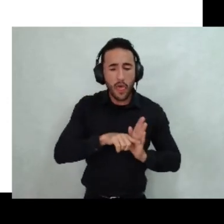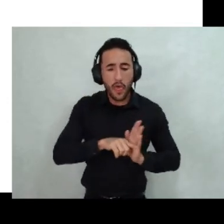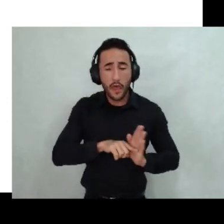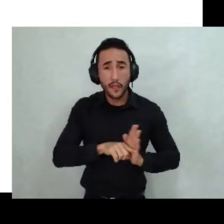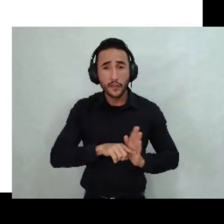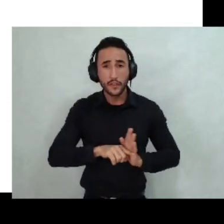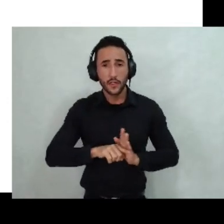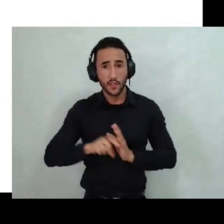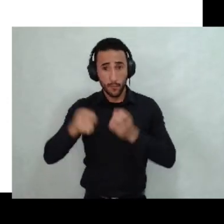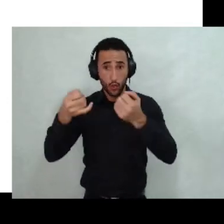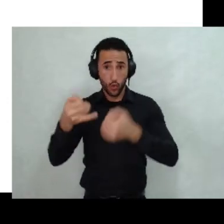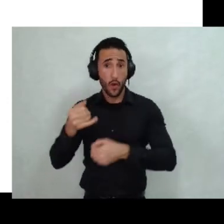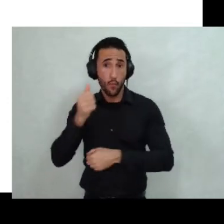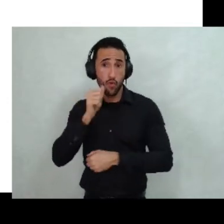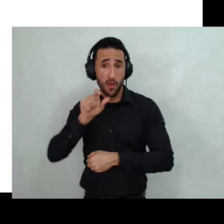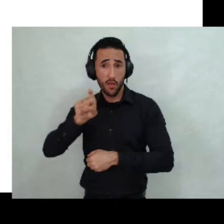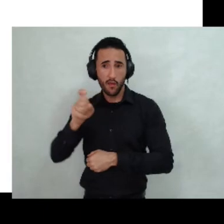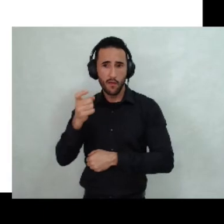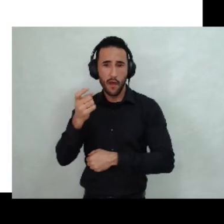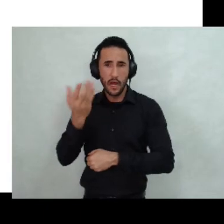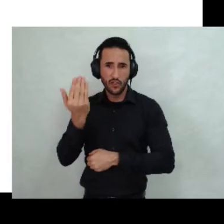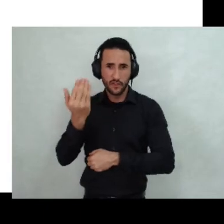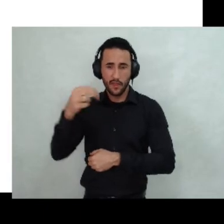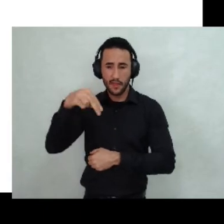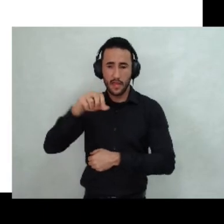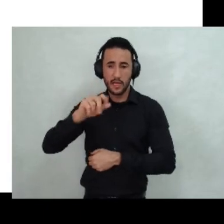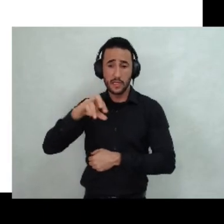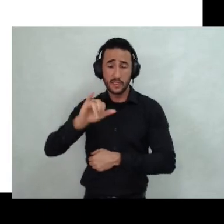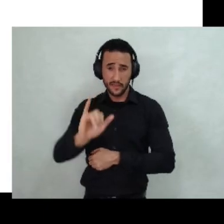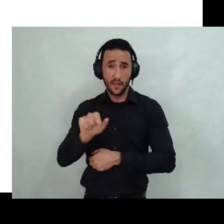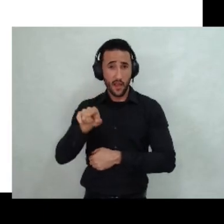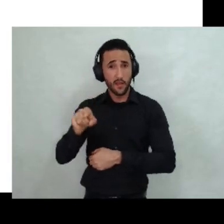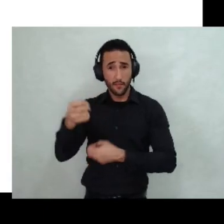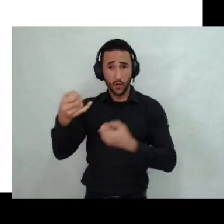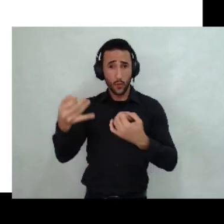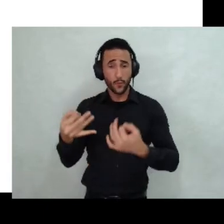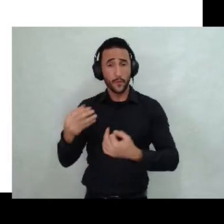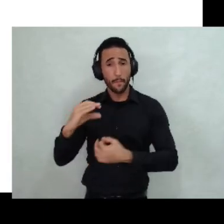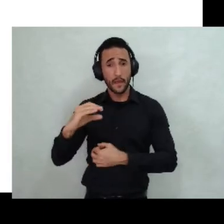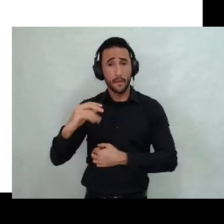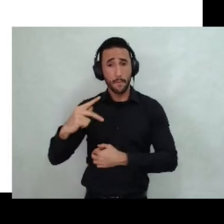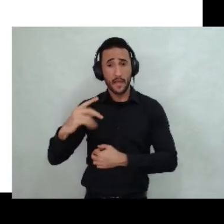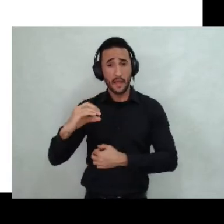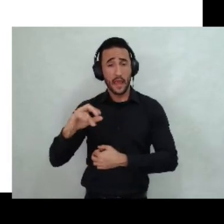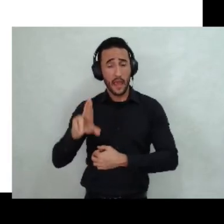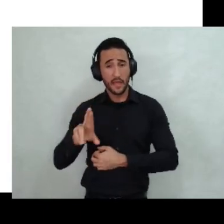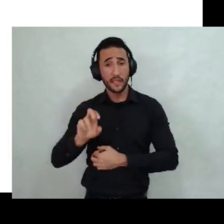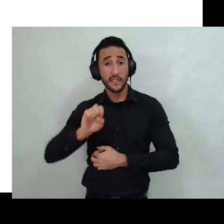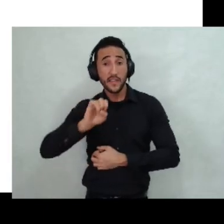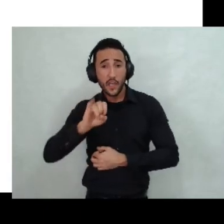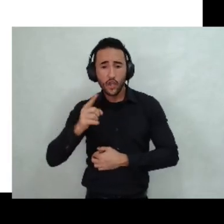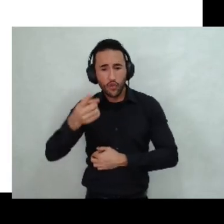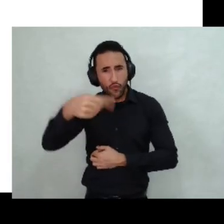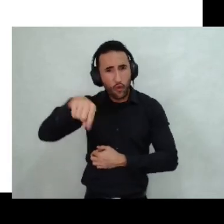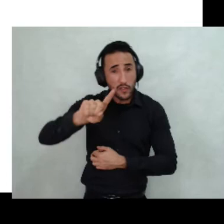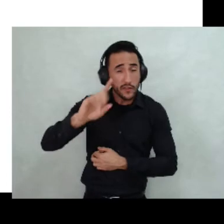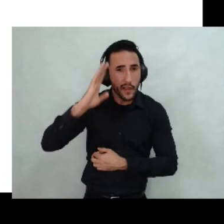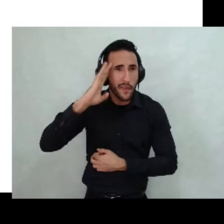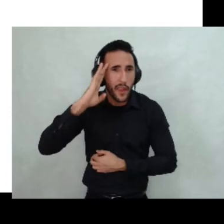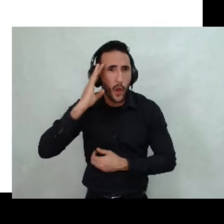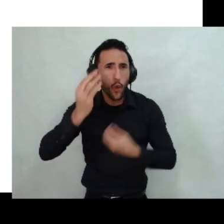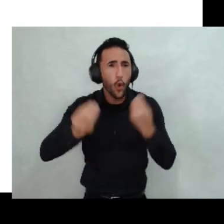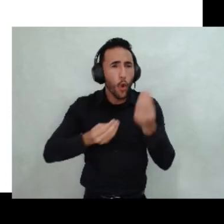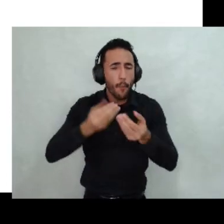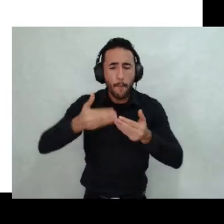o RT-PCR. Já se nós nos propusermos a entender melhor a dinâmica e quisermos